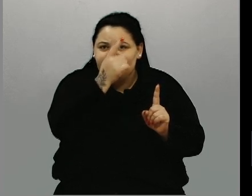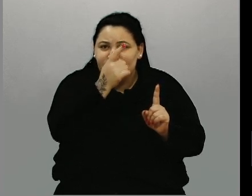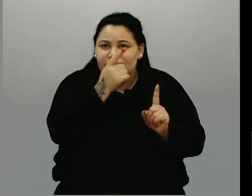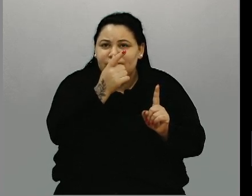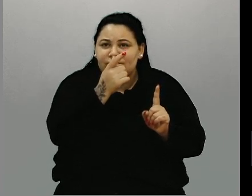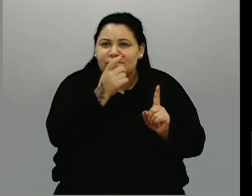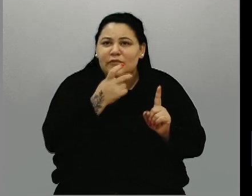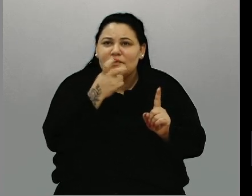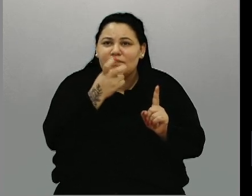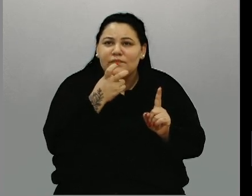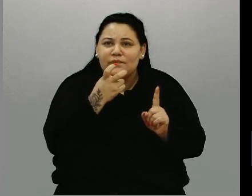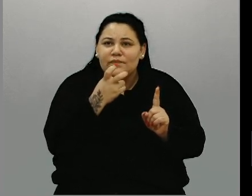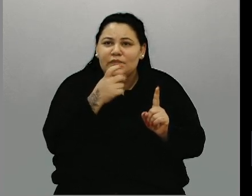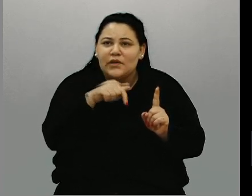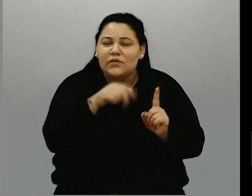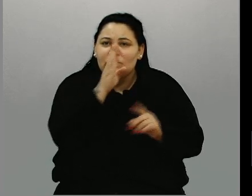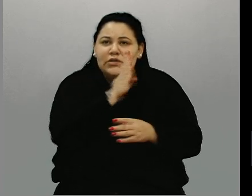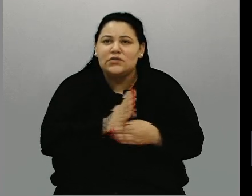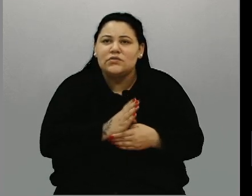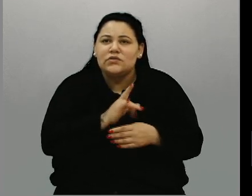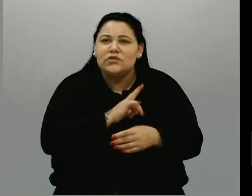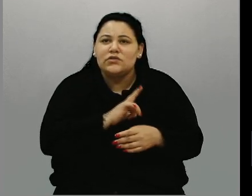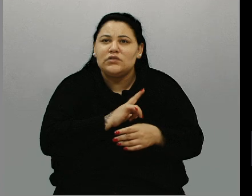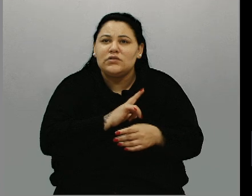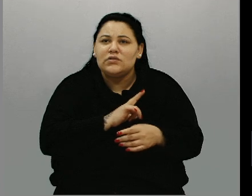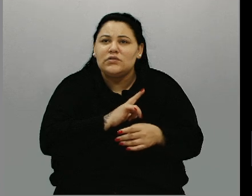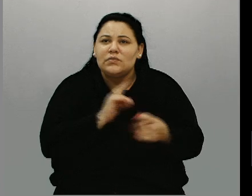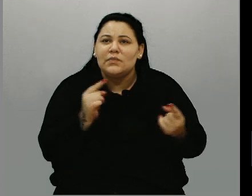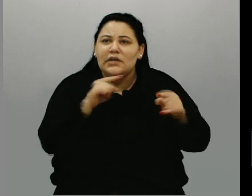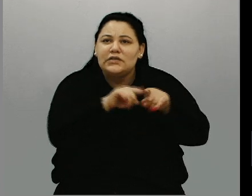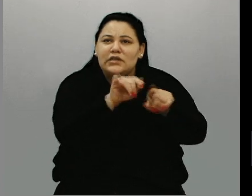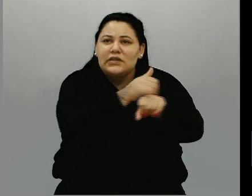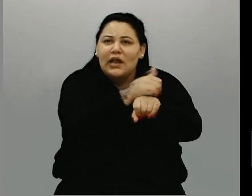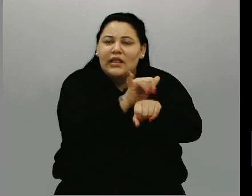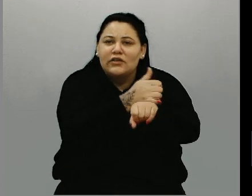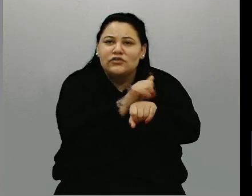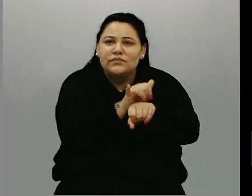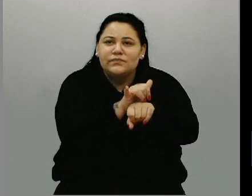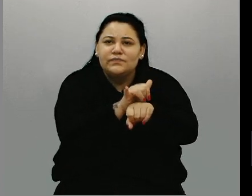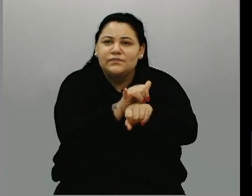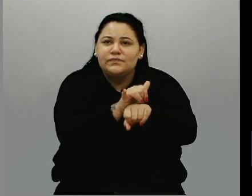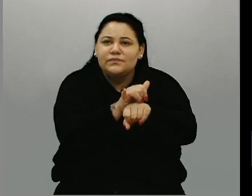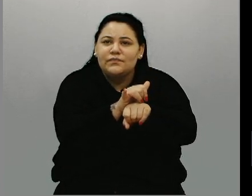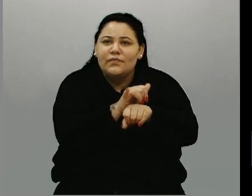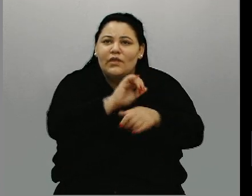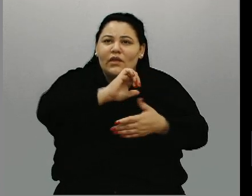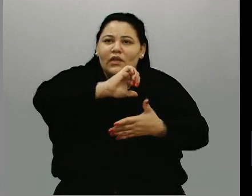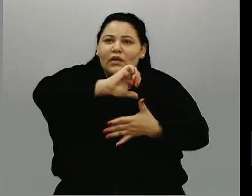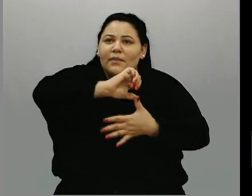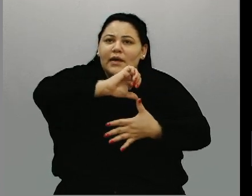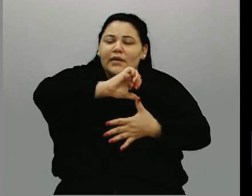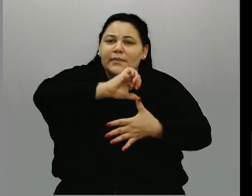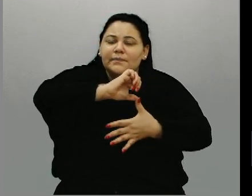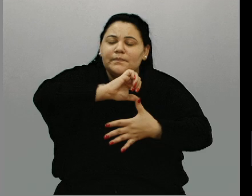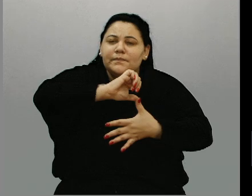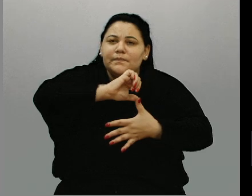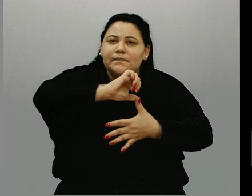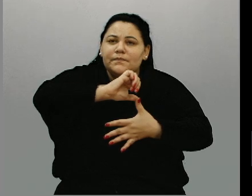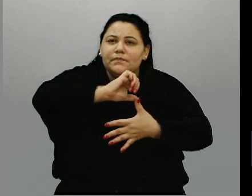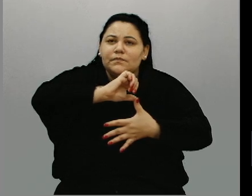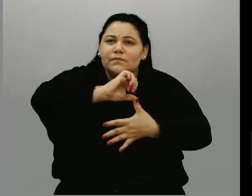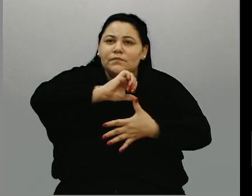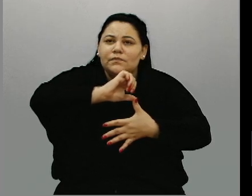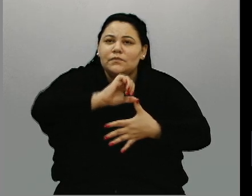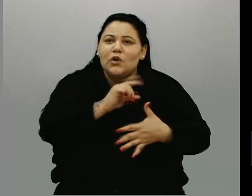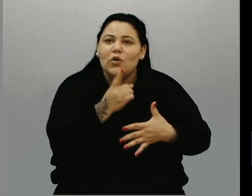nosso único parceiro estratégico na América Latina, e também no plano cultural, né? Porque 1